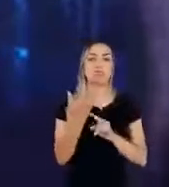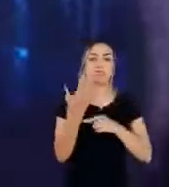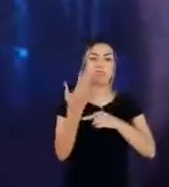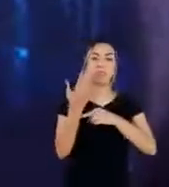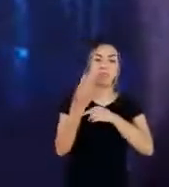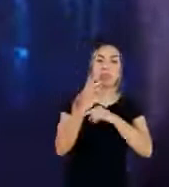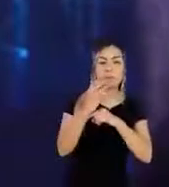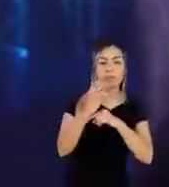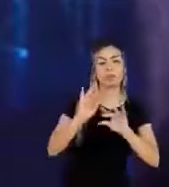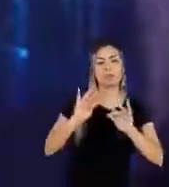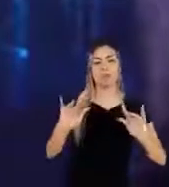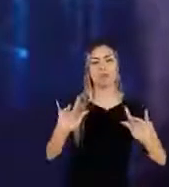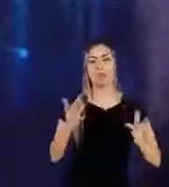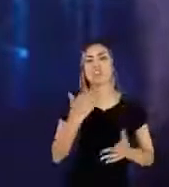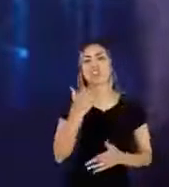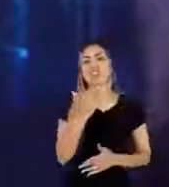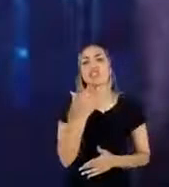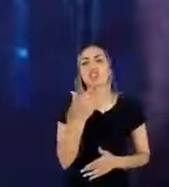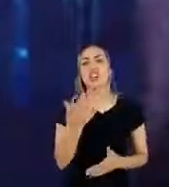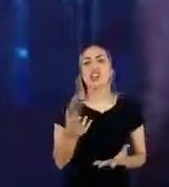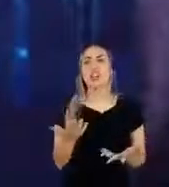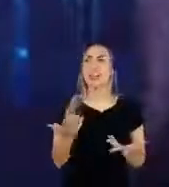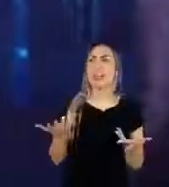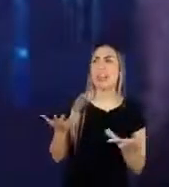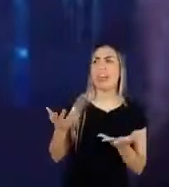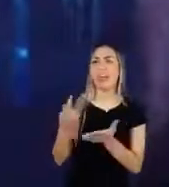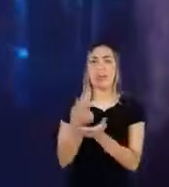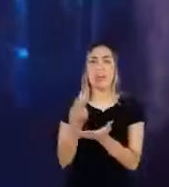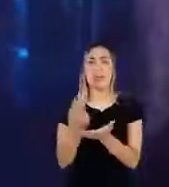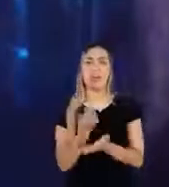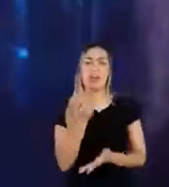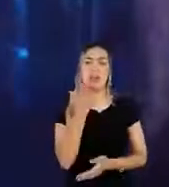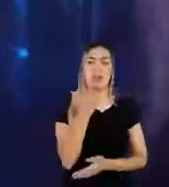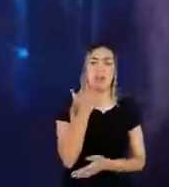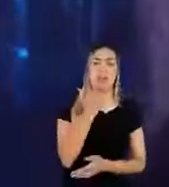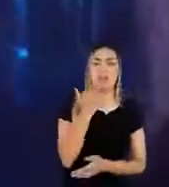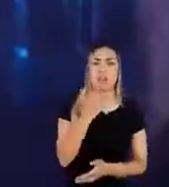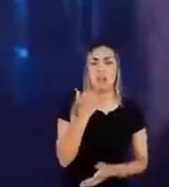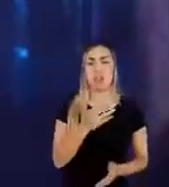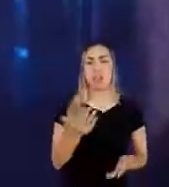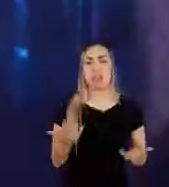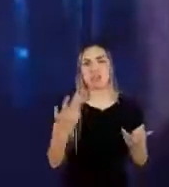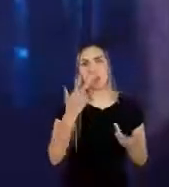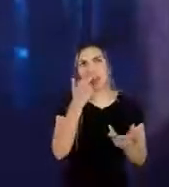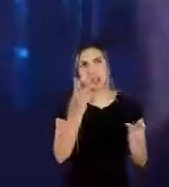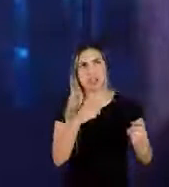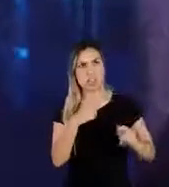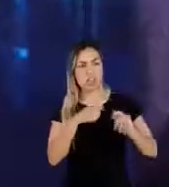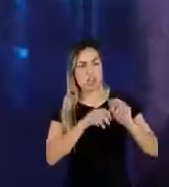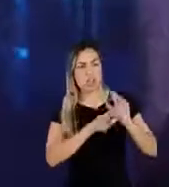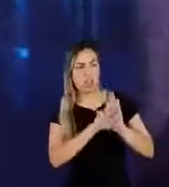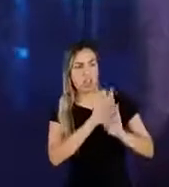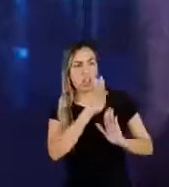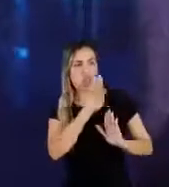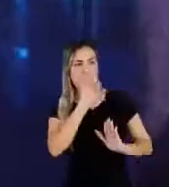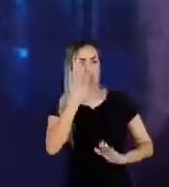fazer o mal feito tentando, com isso, dizer que está se avançando na pauta da descarbonização, que é o que tanto